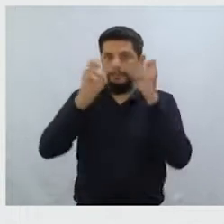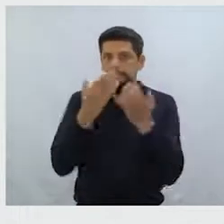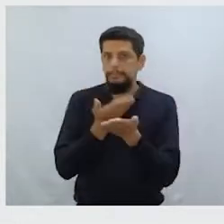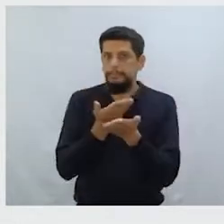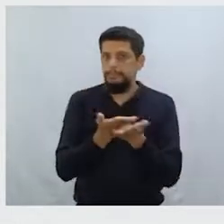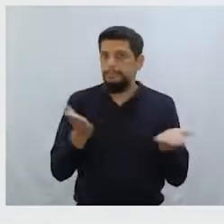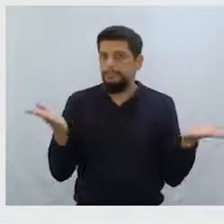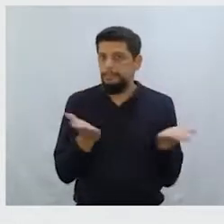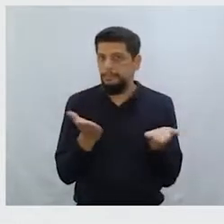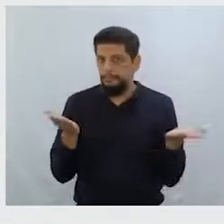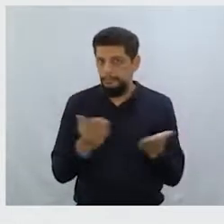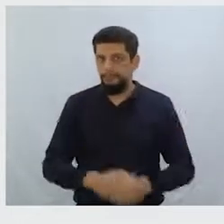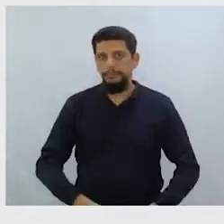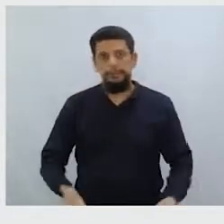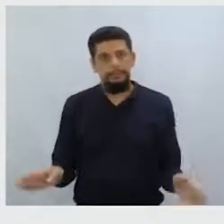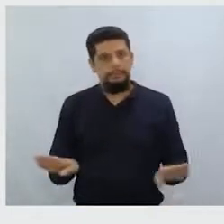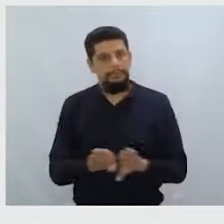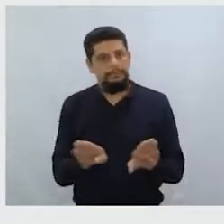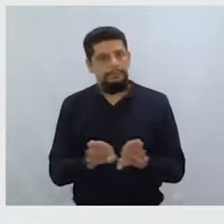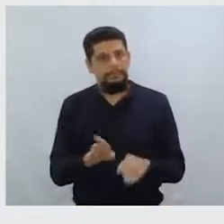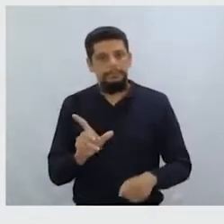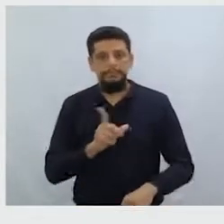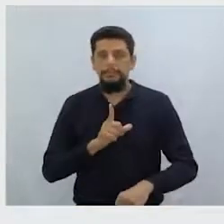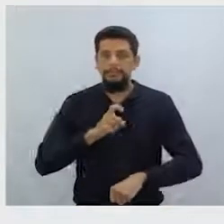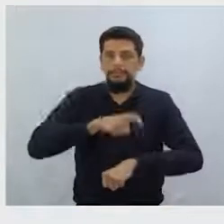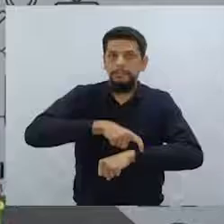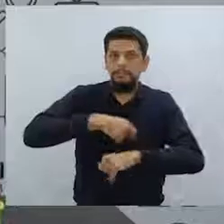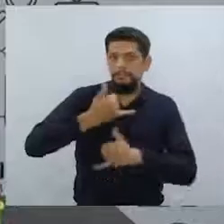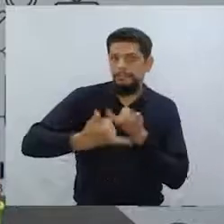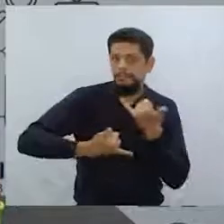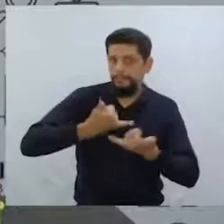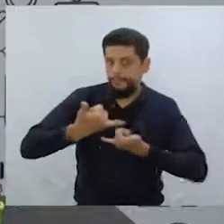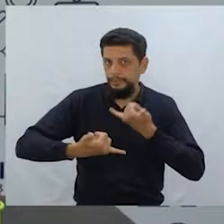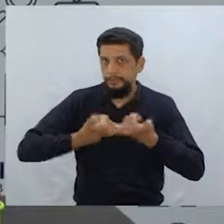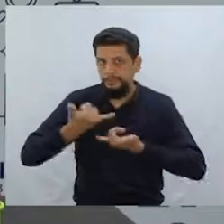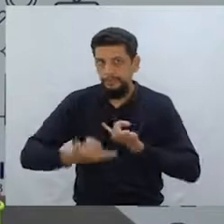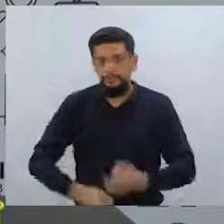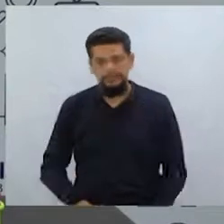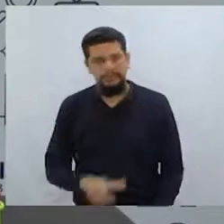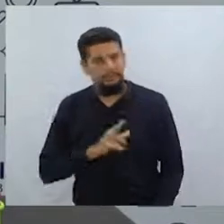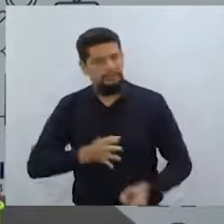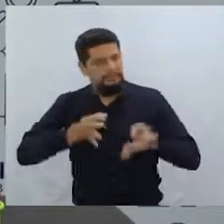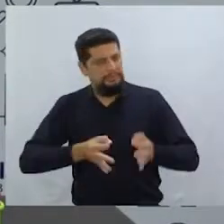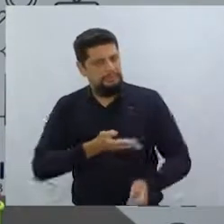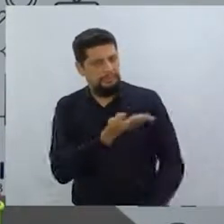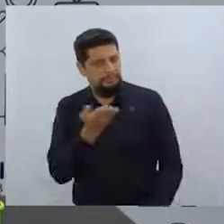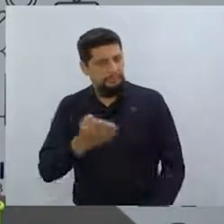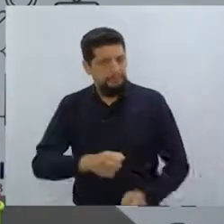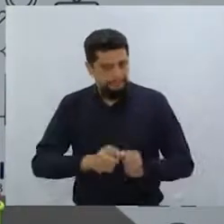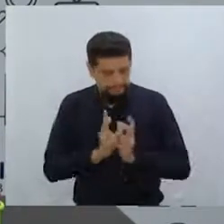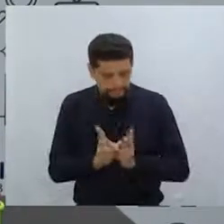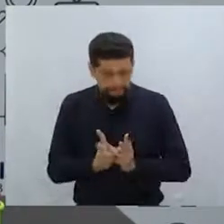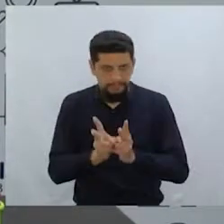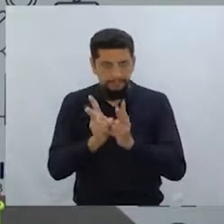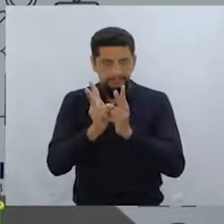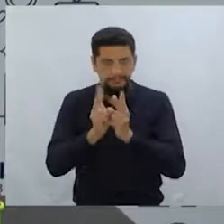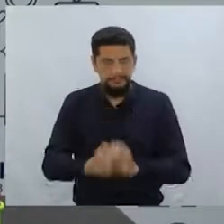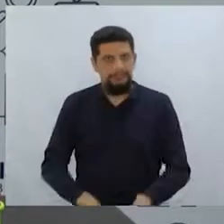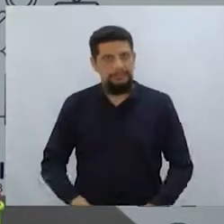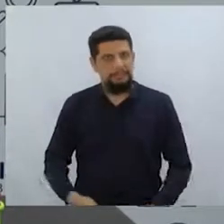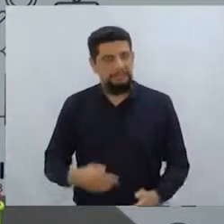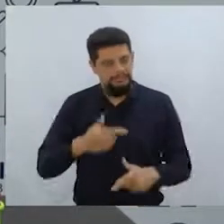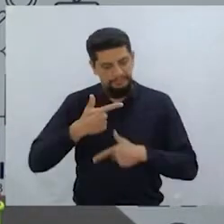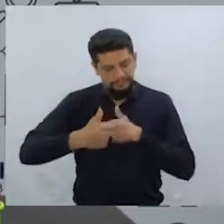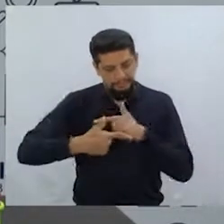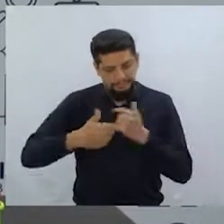de hoje. E para finalizar, faremos a hora de brincar. Tenho certeza que vocês vão ficar aí comigo e